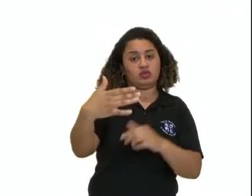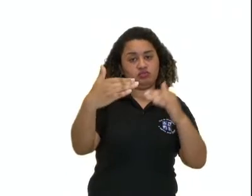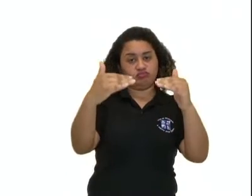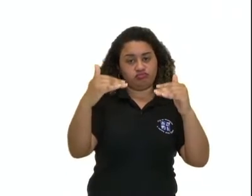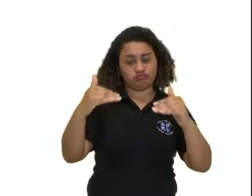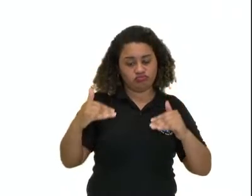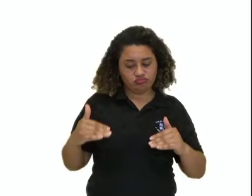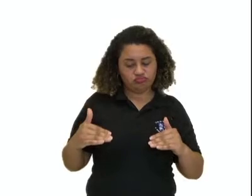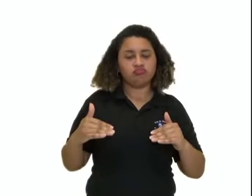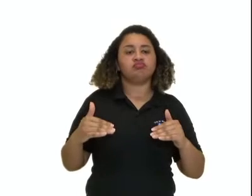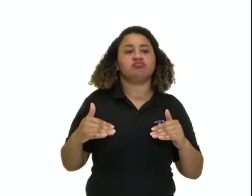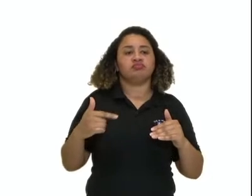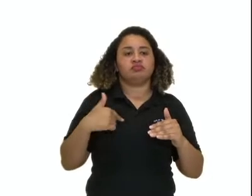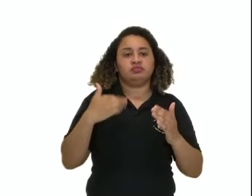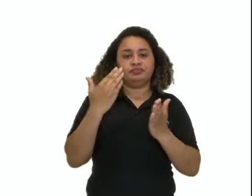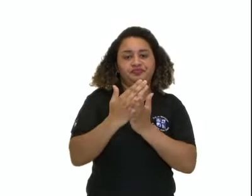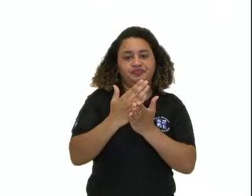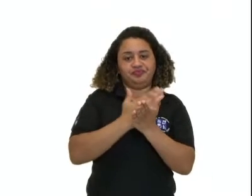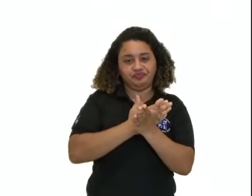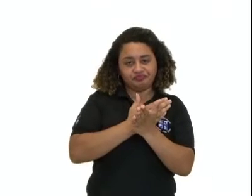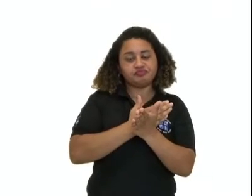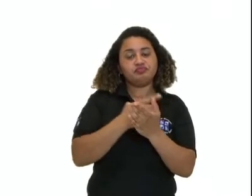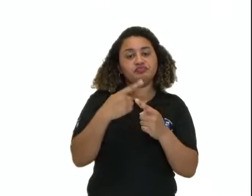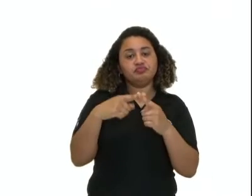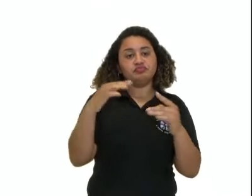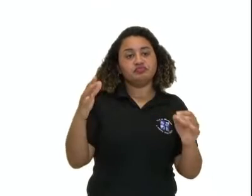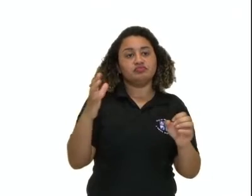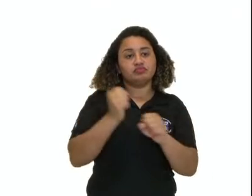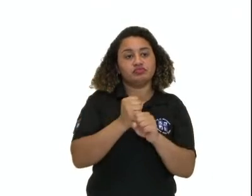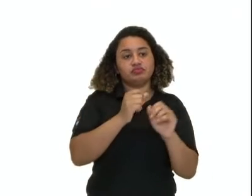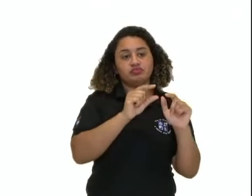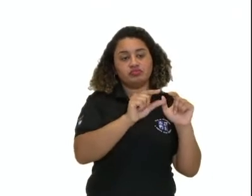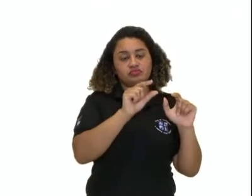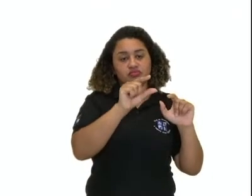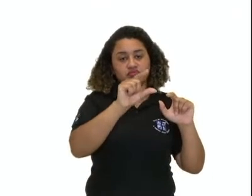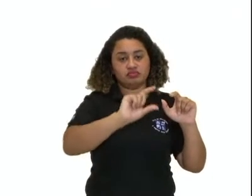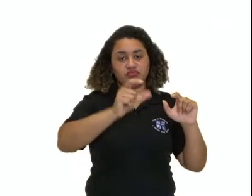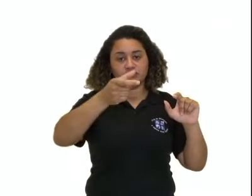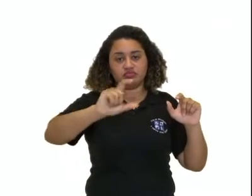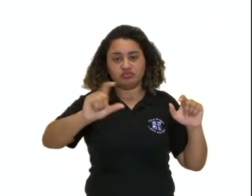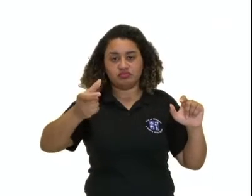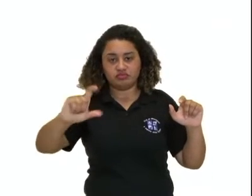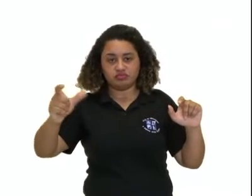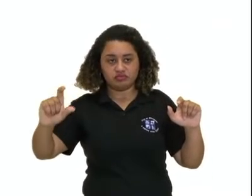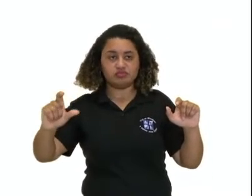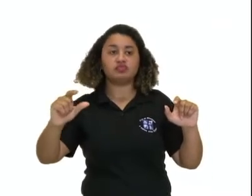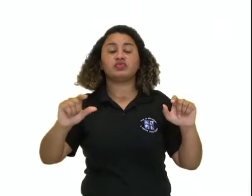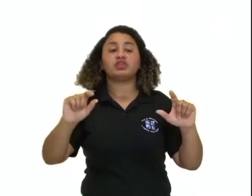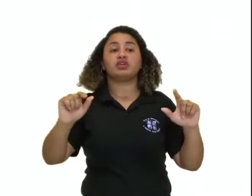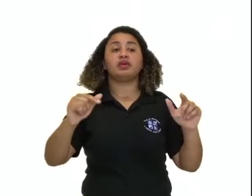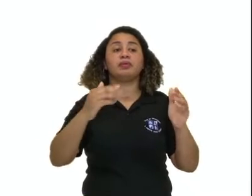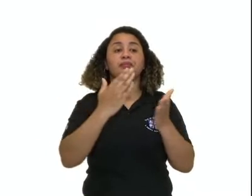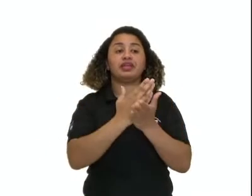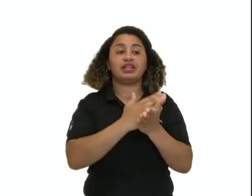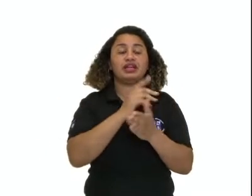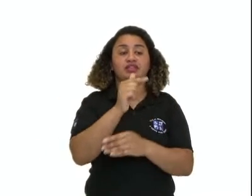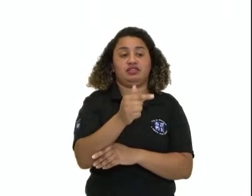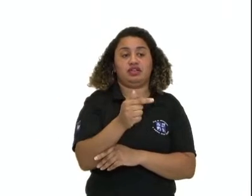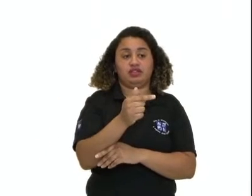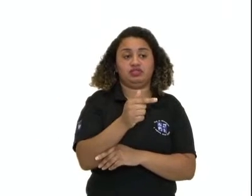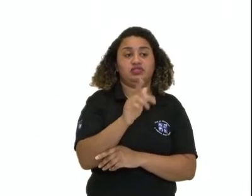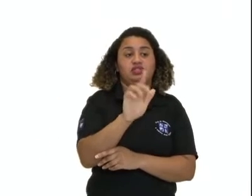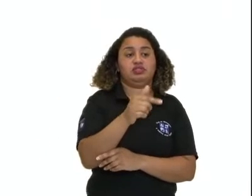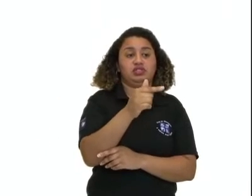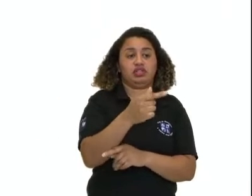fileiras, eu vou pegar metade, porque eu estou somando os elementos, estou agrupando de 2 em 2. Então, metade de 14 é 7.